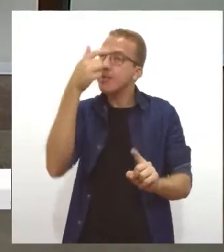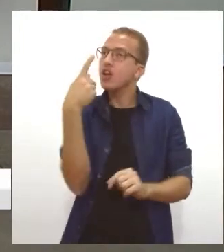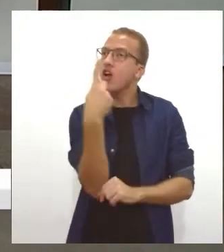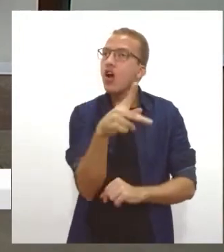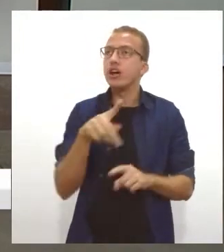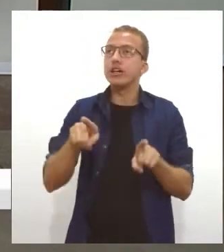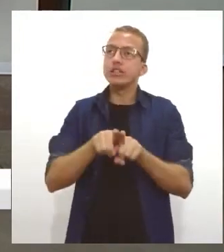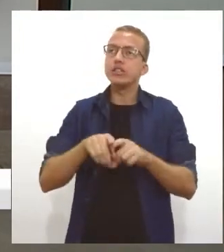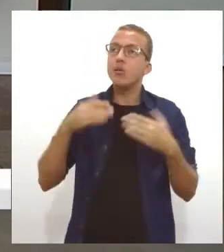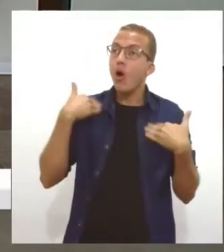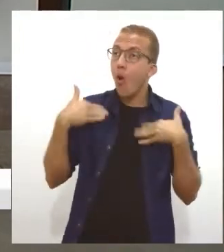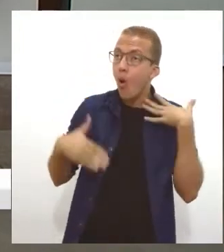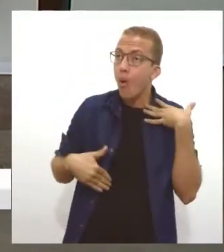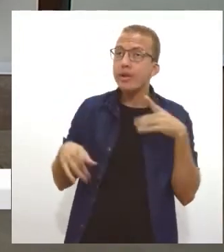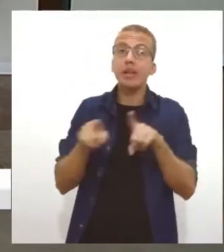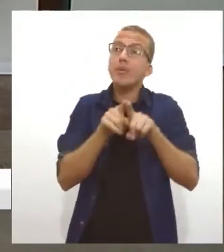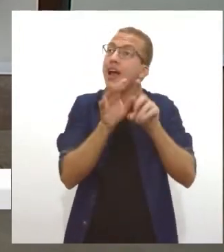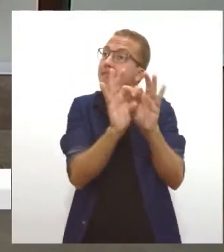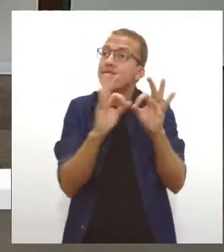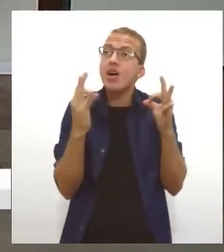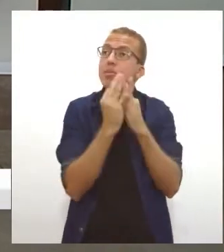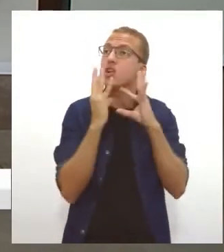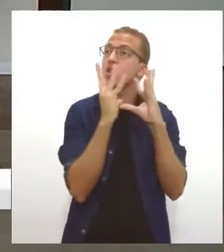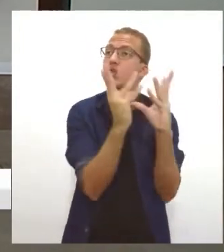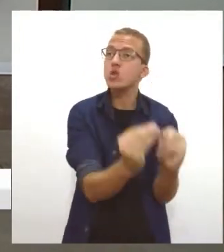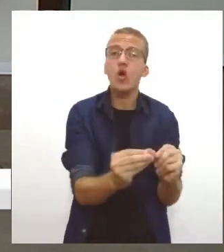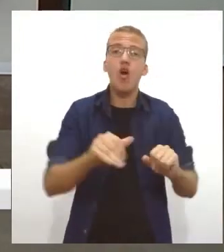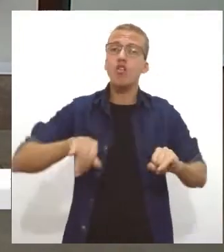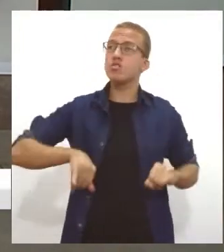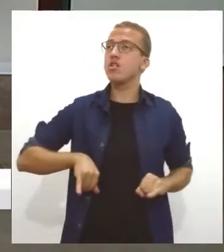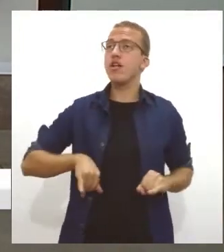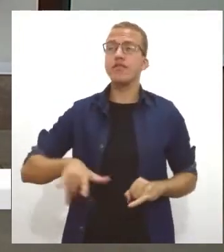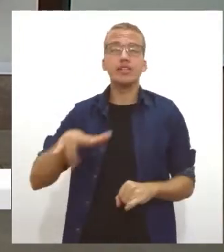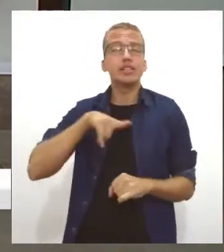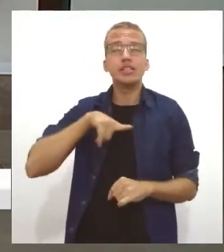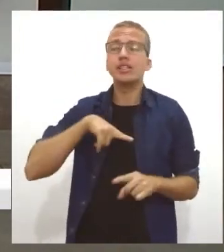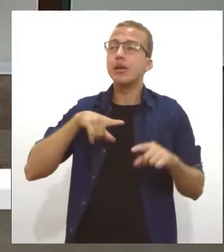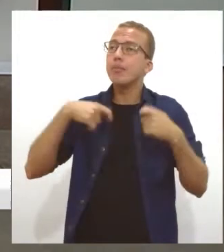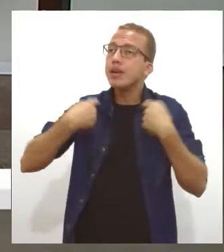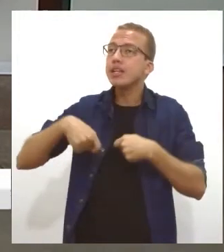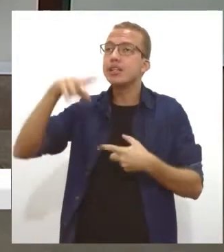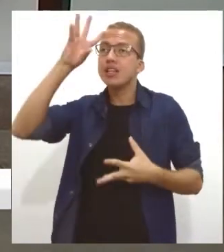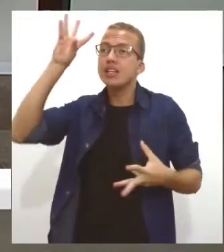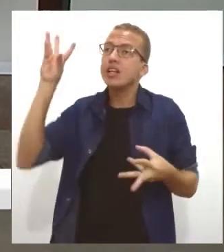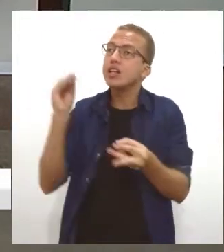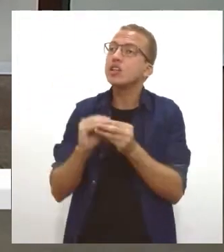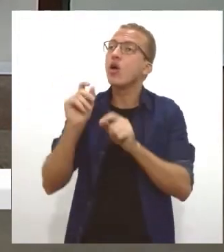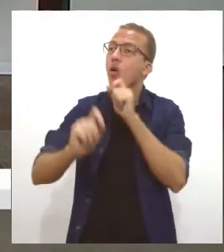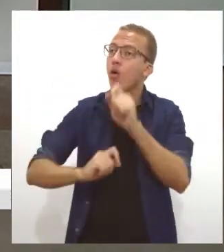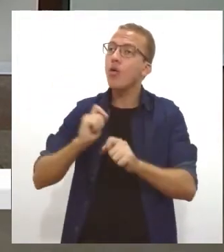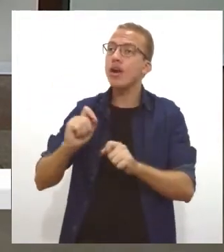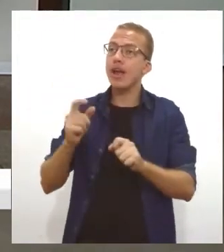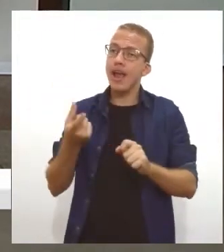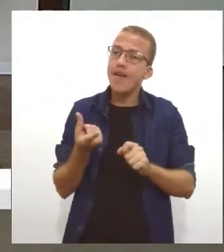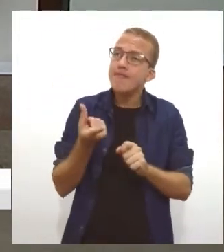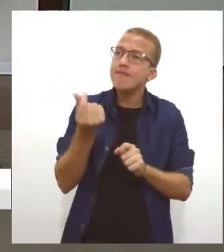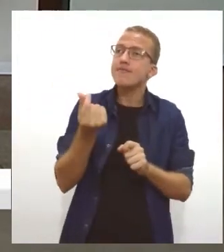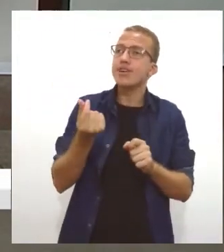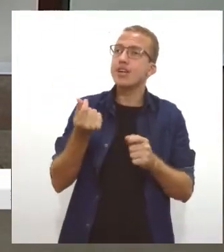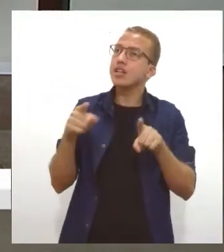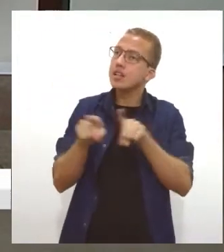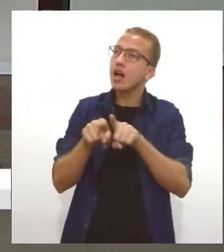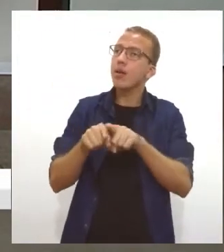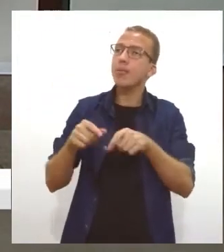como você disse, e entender também a dimensão de que, para além do financeiro, para além do trabalho, o que a gente